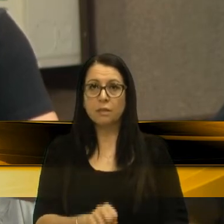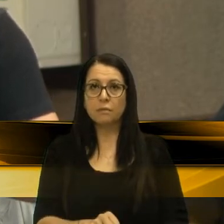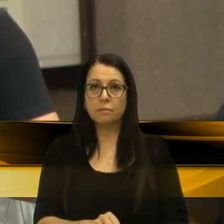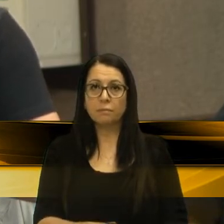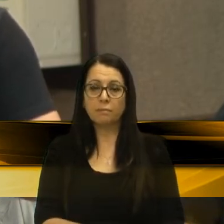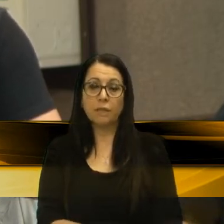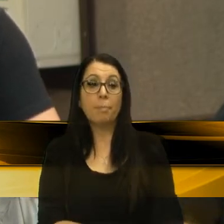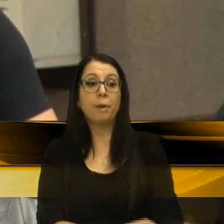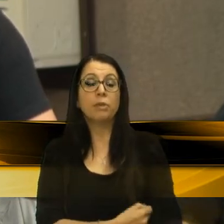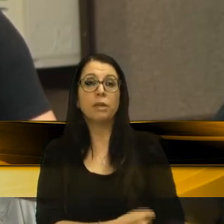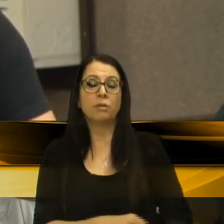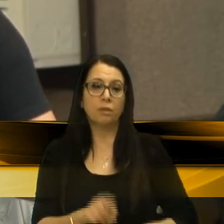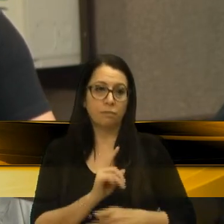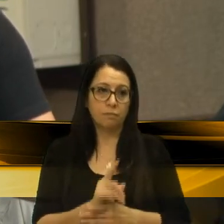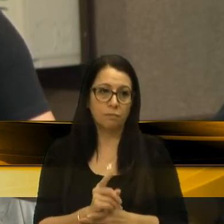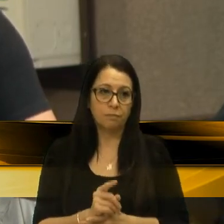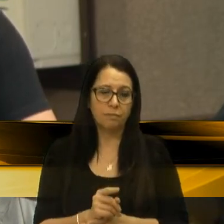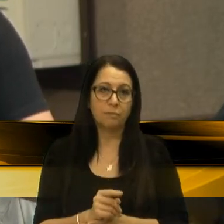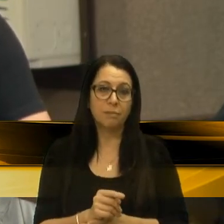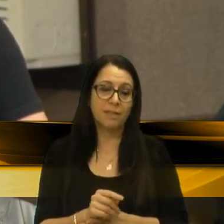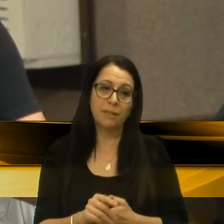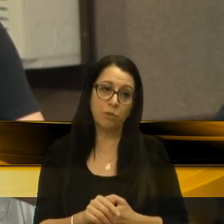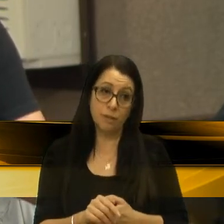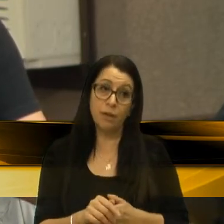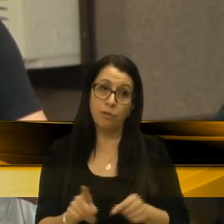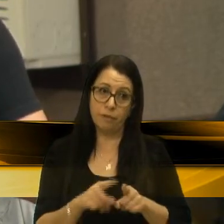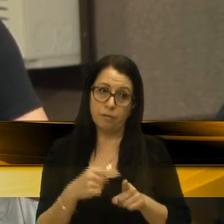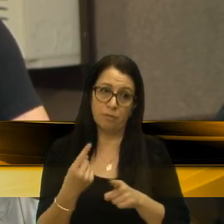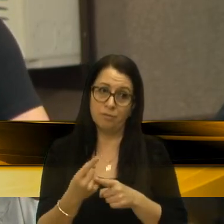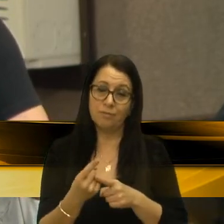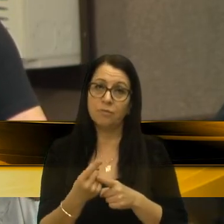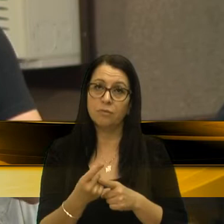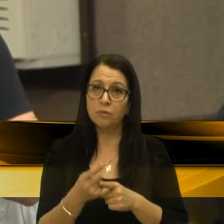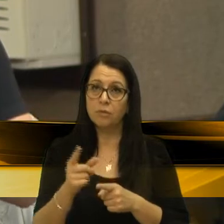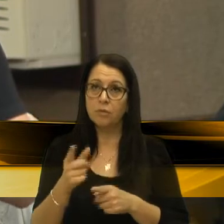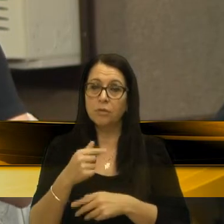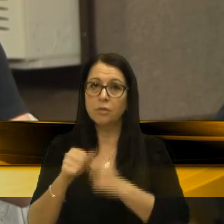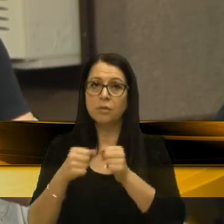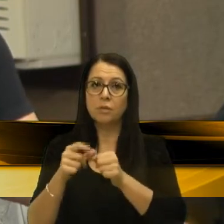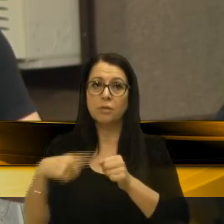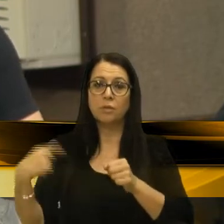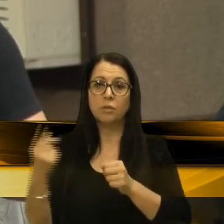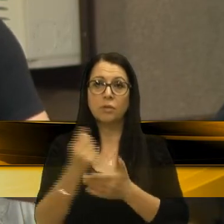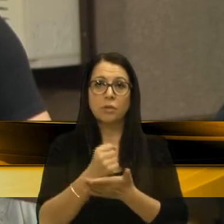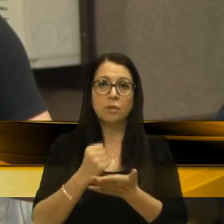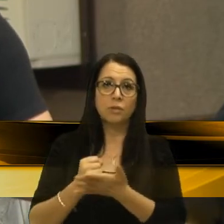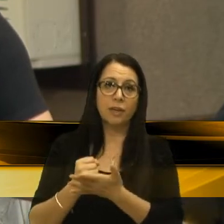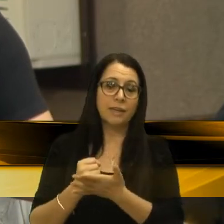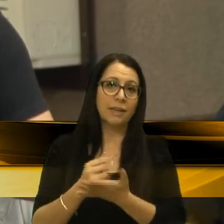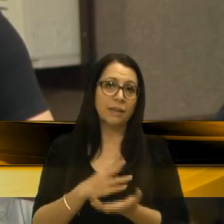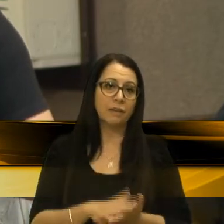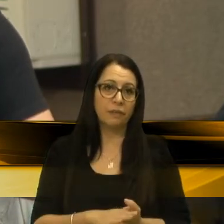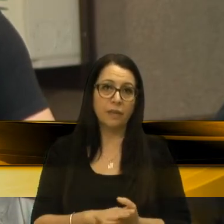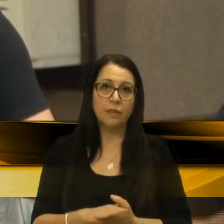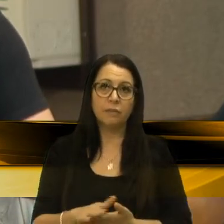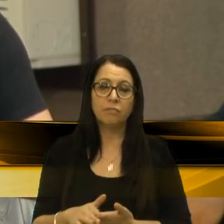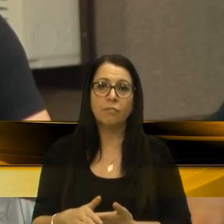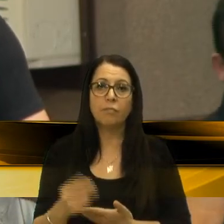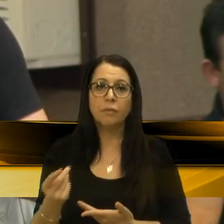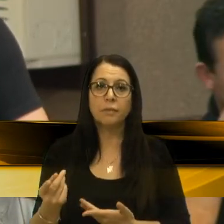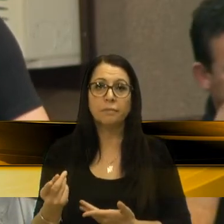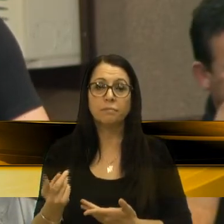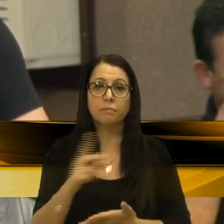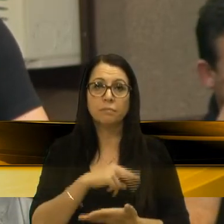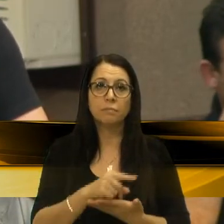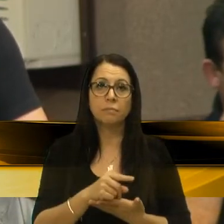para professor. Chega desse contrato temporário, daí chega sempre na metade do ano, os professores não sabem se vão ser recontratados para o ano que vem. E aí